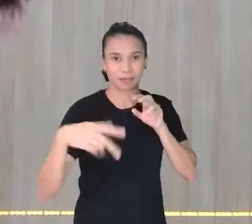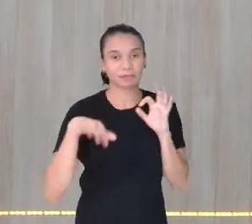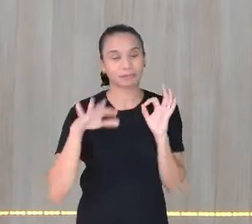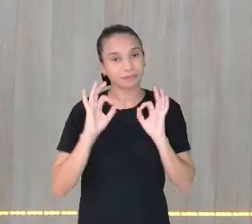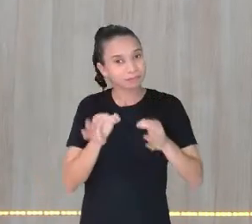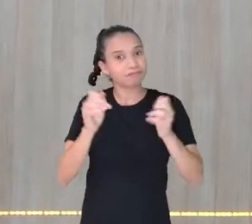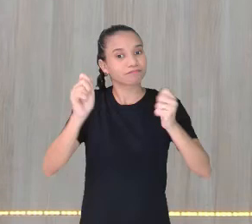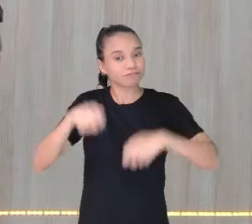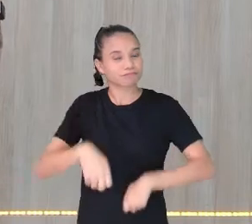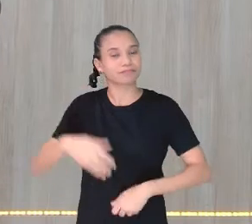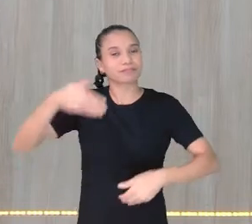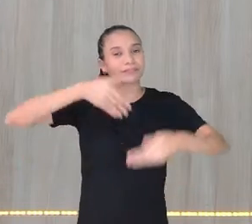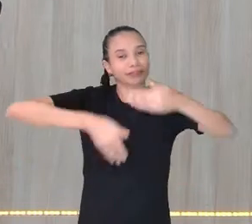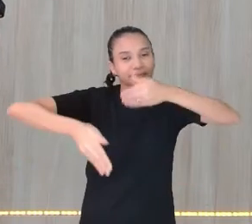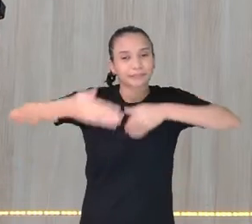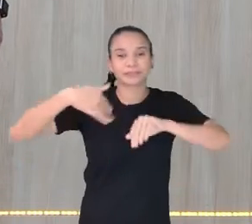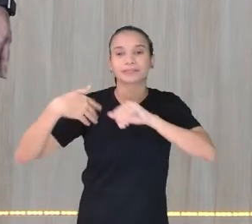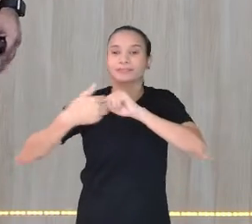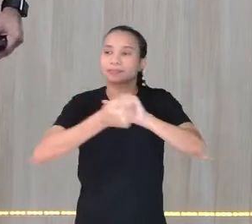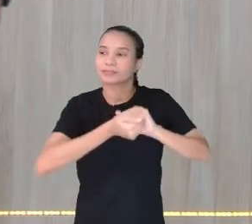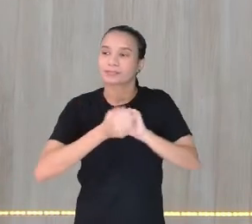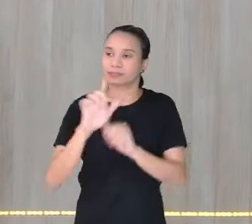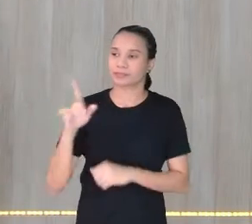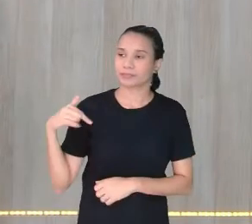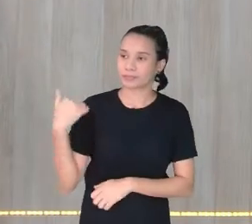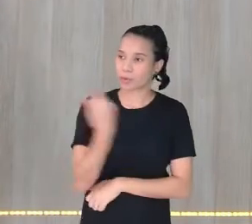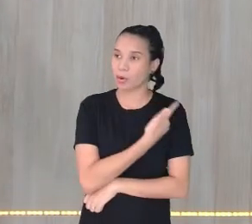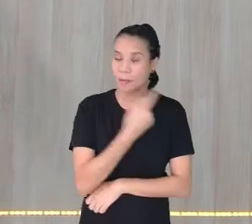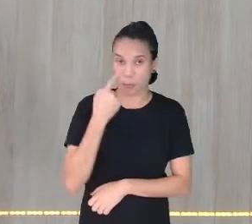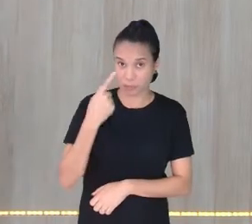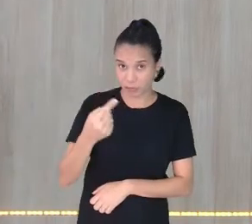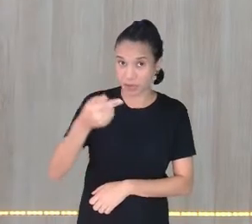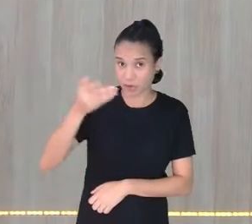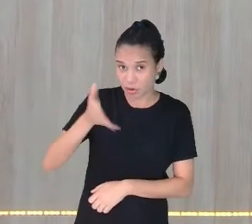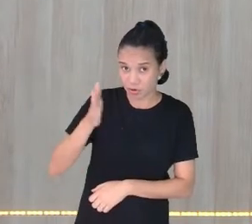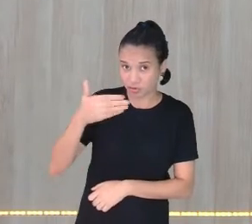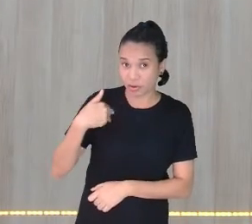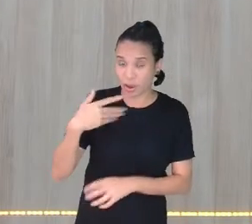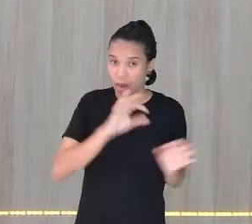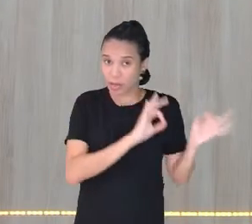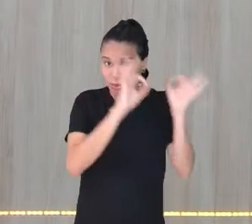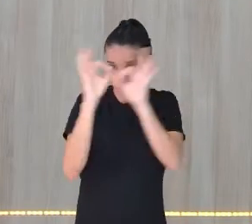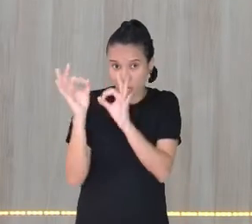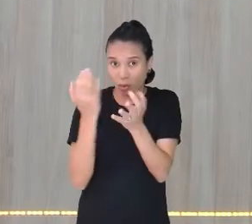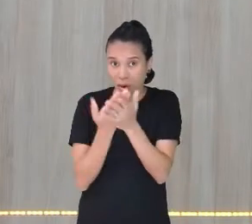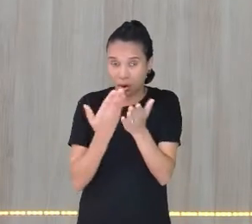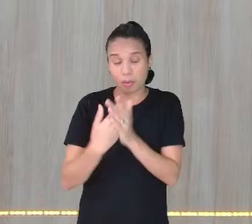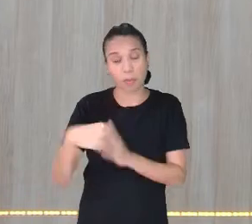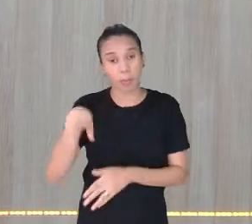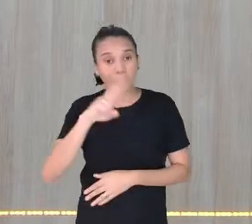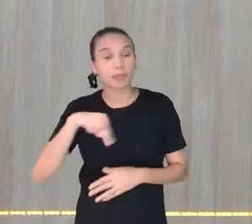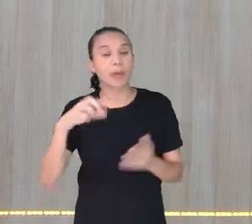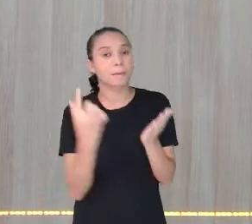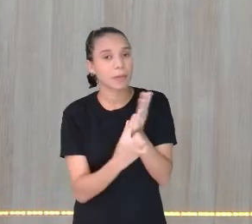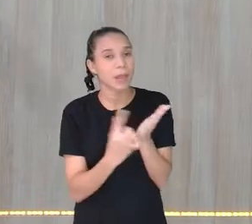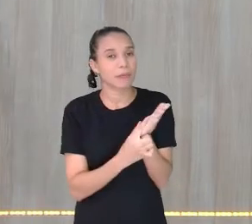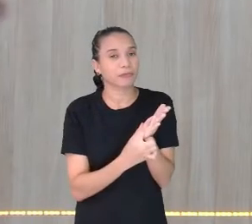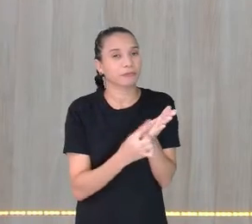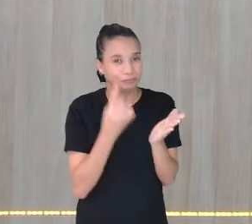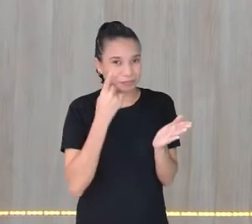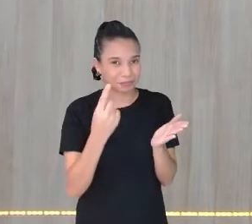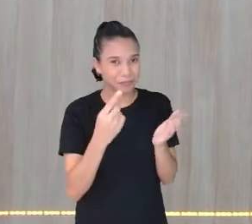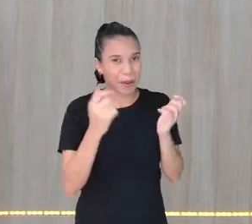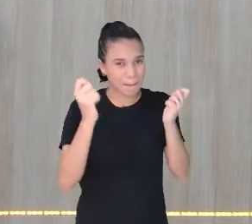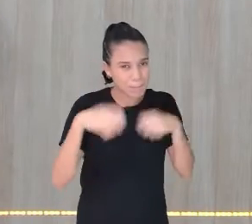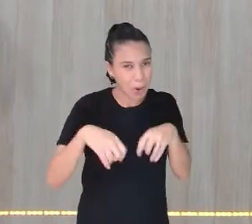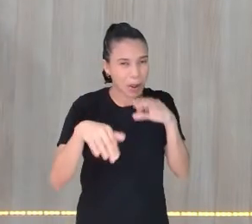bom? Você pode participar aqui ao vivo conosco. Então, se você já está assistindo essa aula pelo aplicativo, manda aí